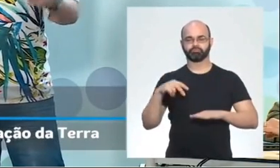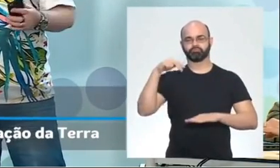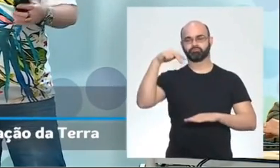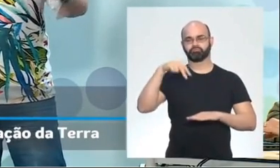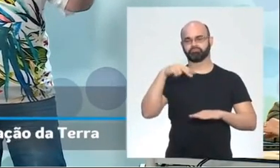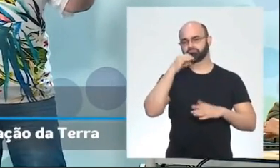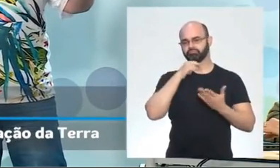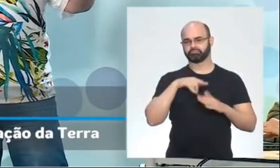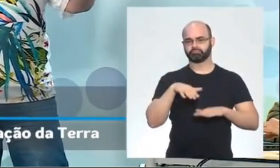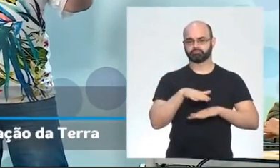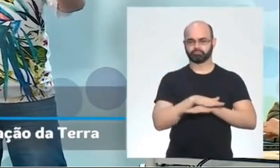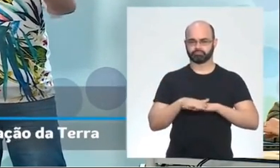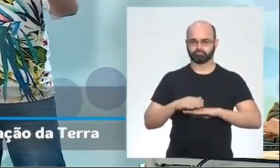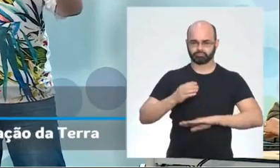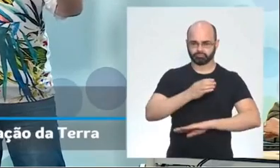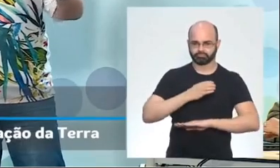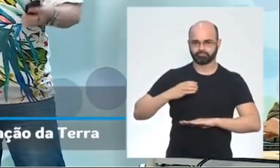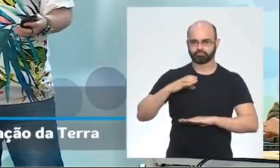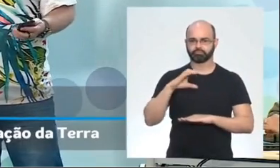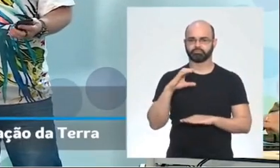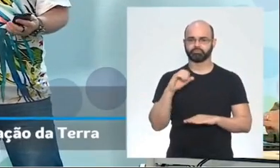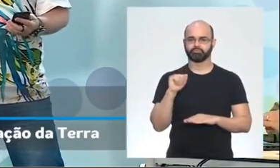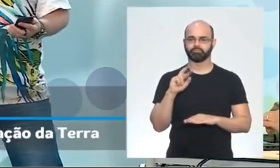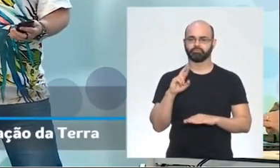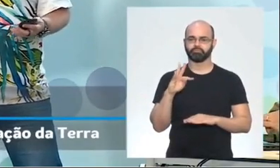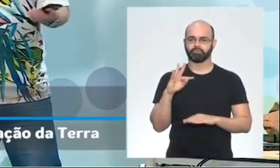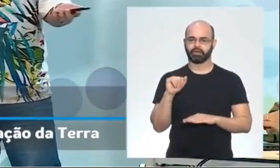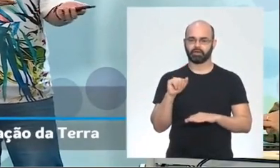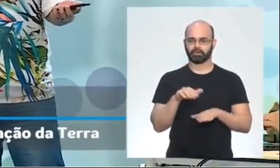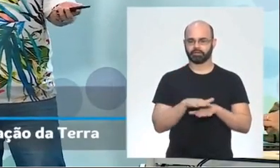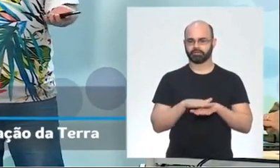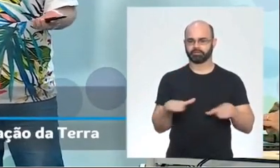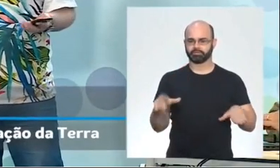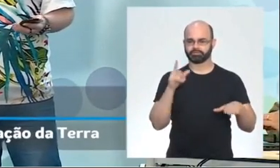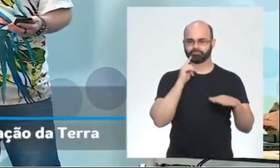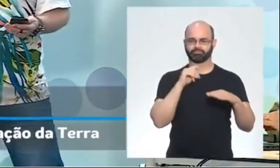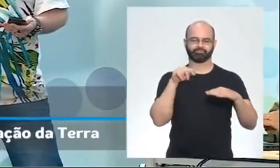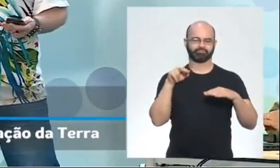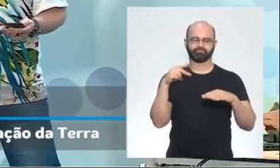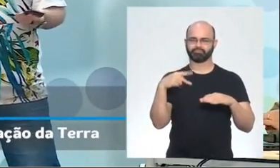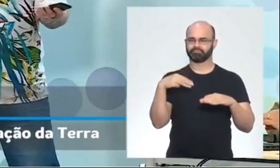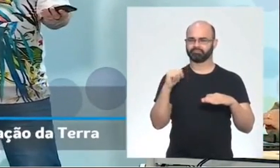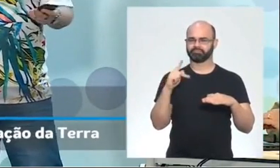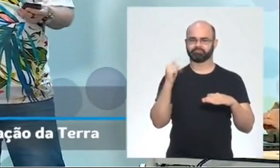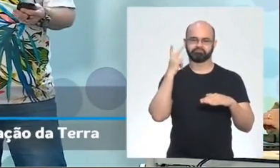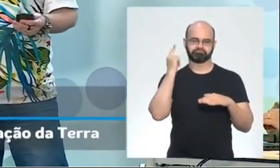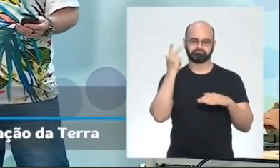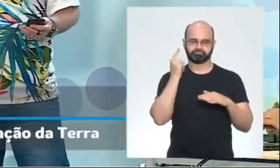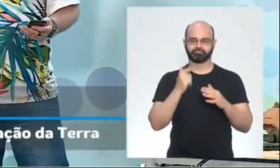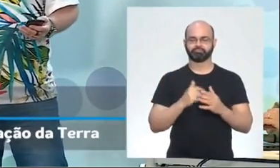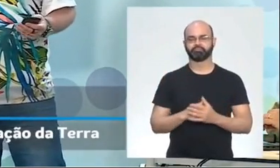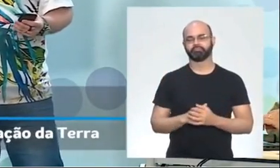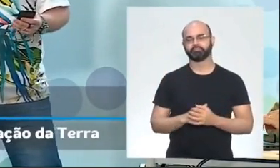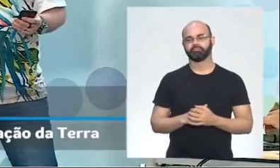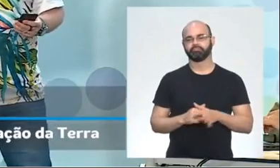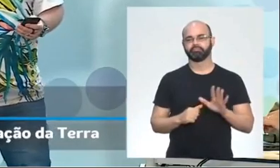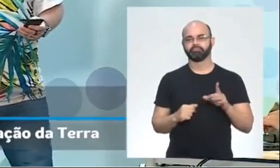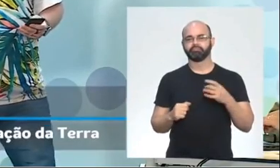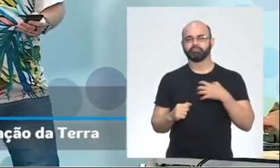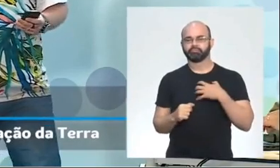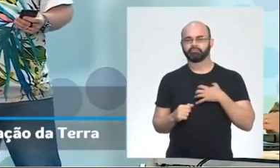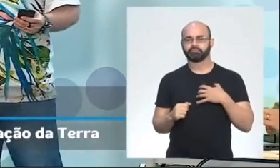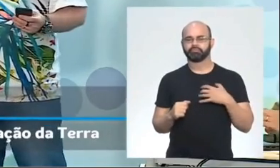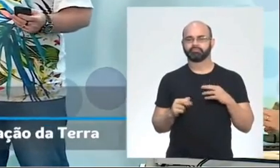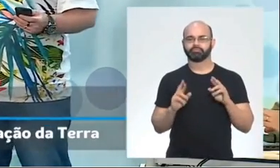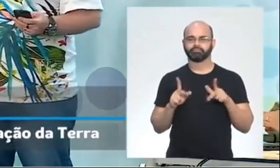numa carta, né, que é nada mais do que uma parte horizontal, como a gente observa os mapas, tá? Mas tem uma relação diferente, tá